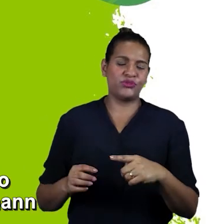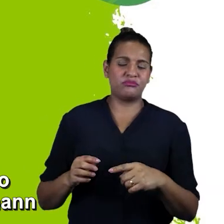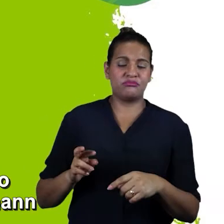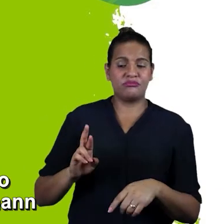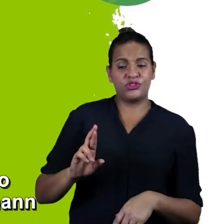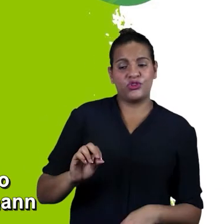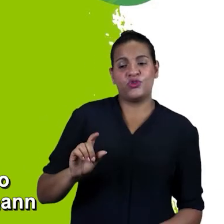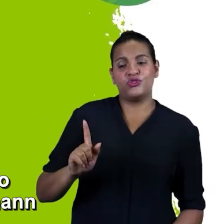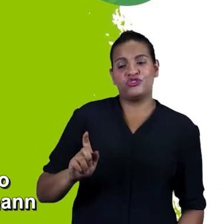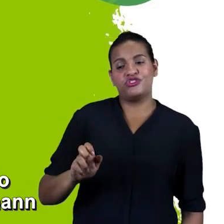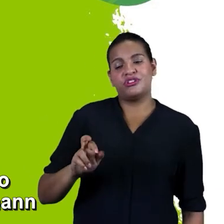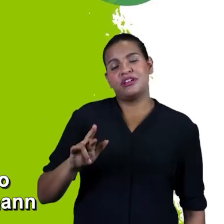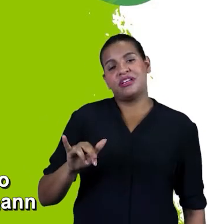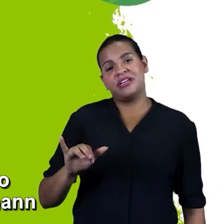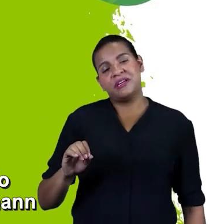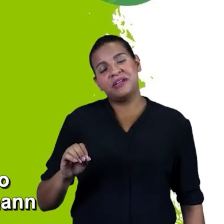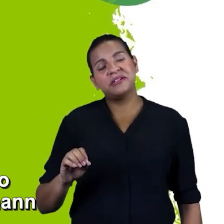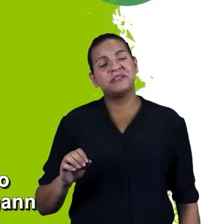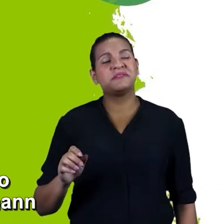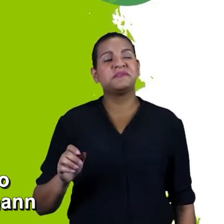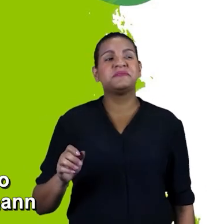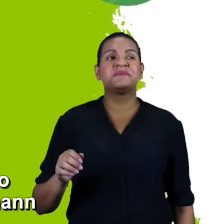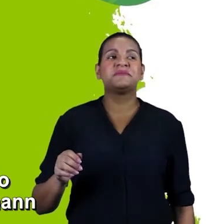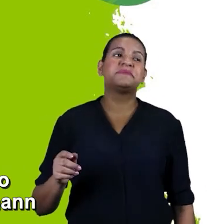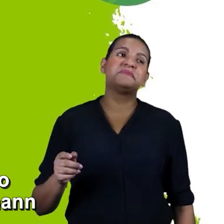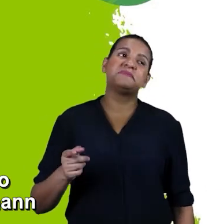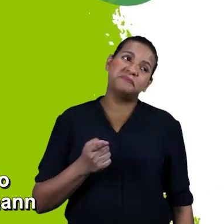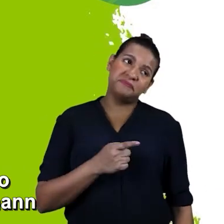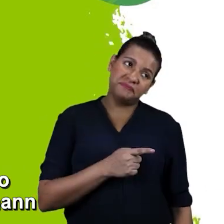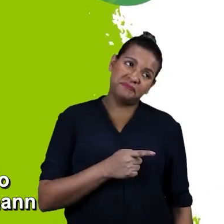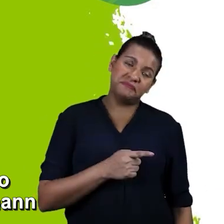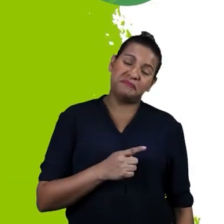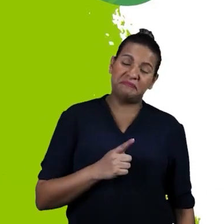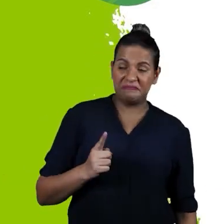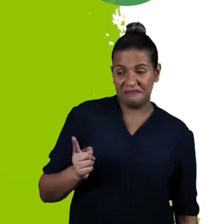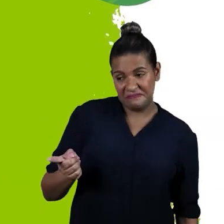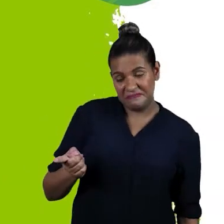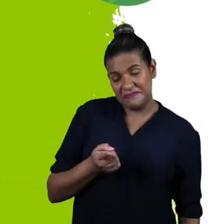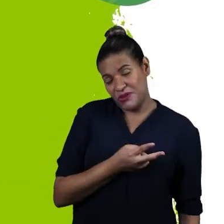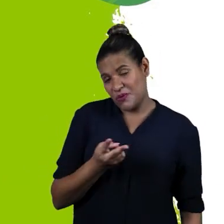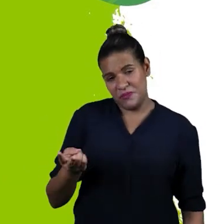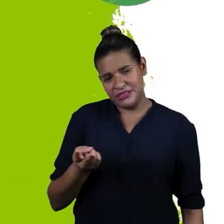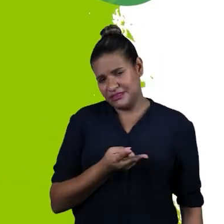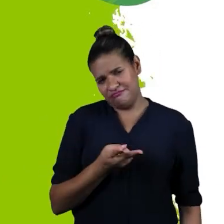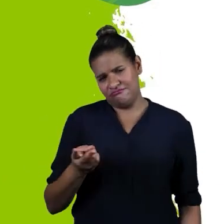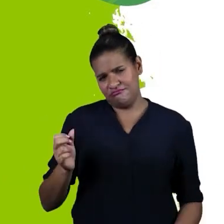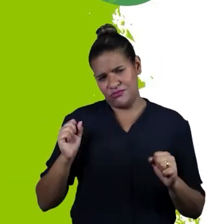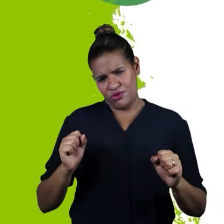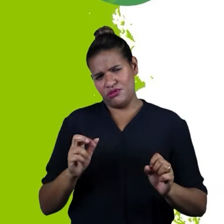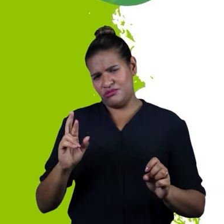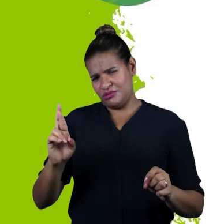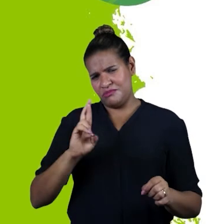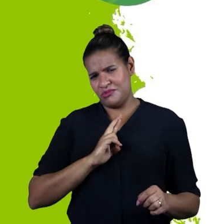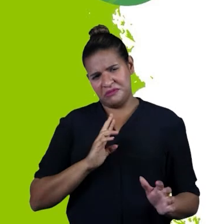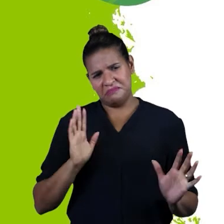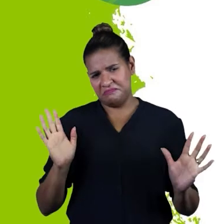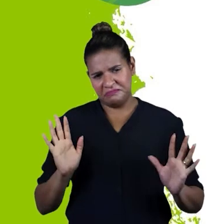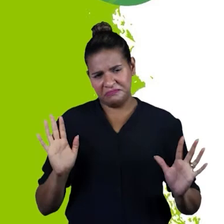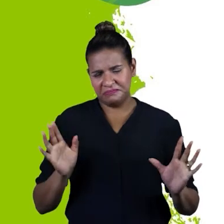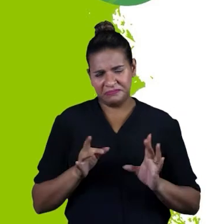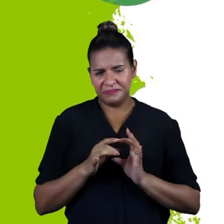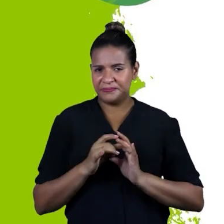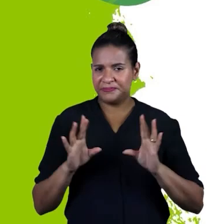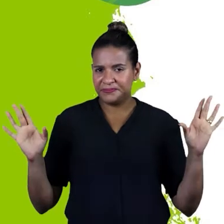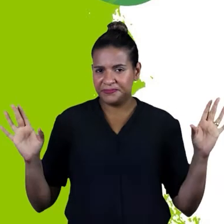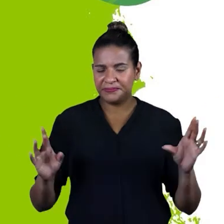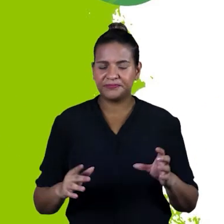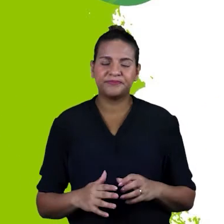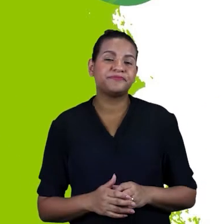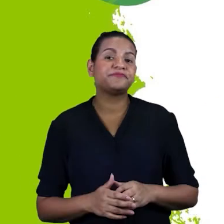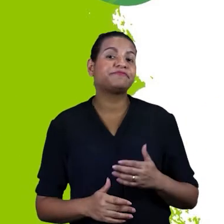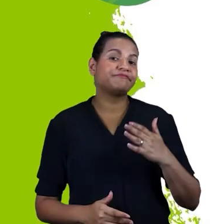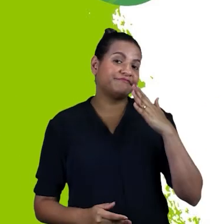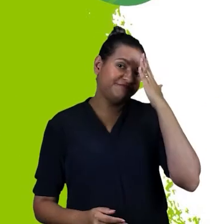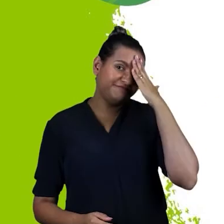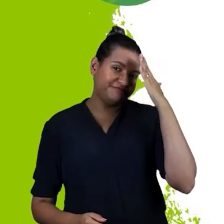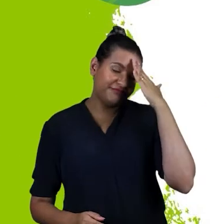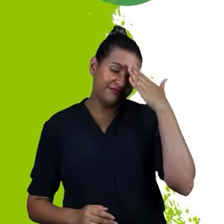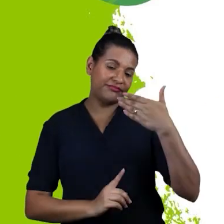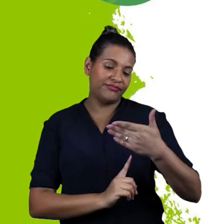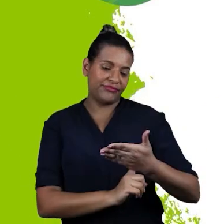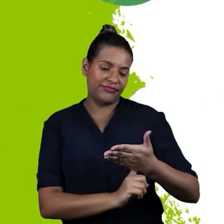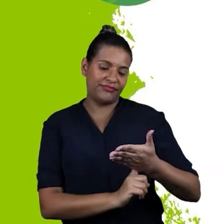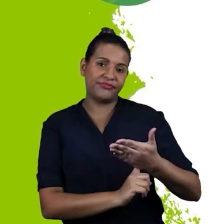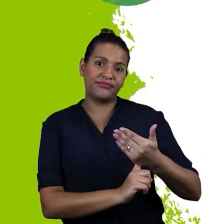queria pedir a opinião não só do Rogério, mas se quiser também o Bokerman responder, impor sua opinião. A gente